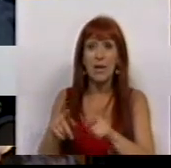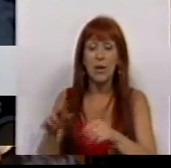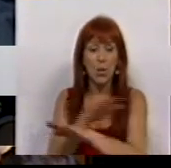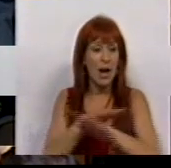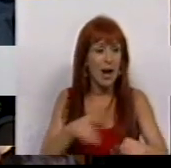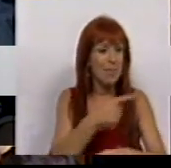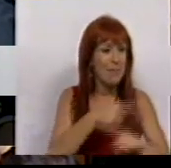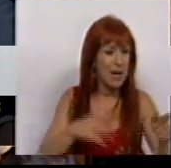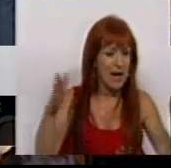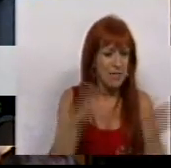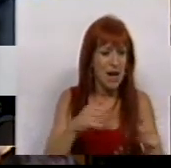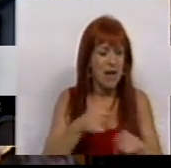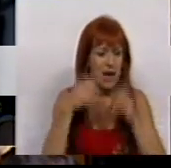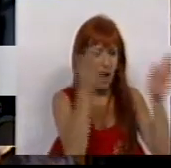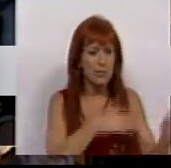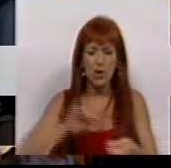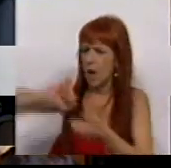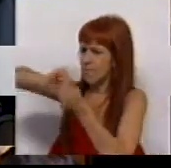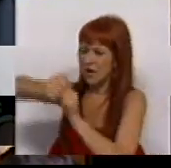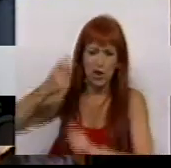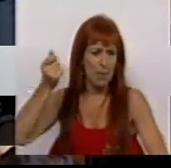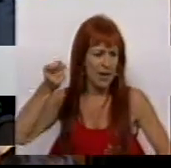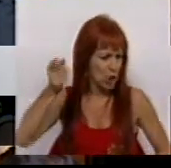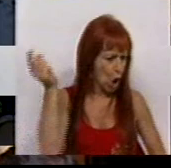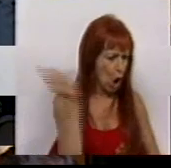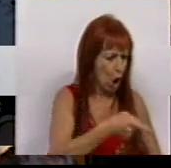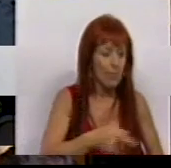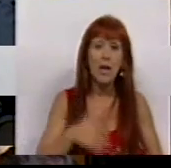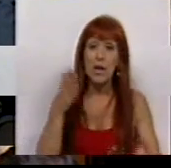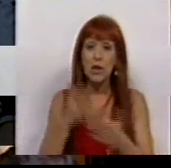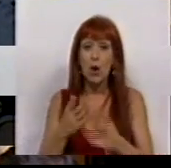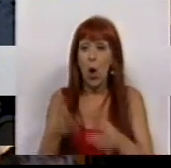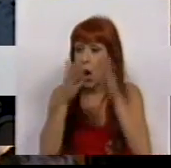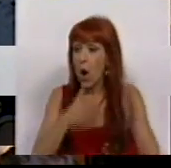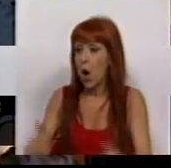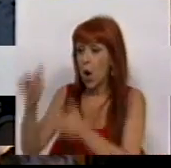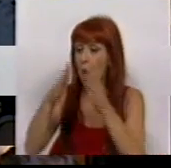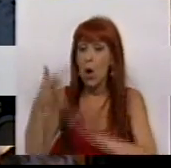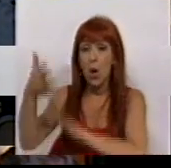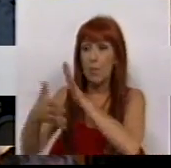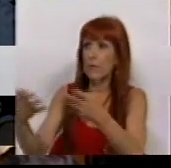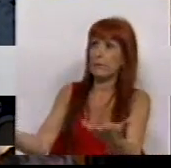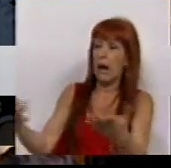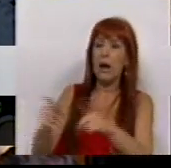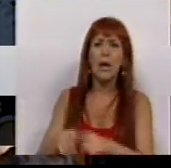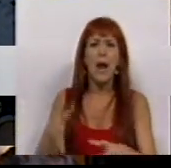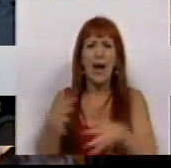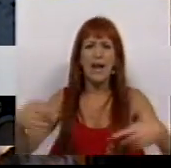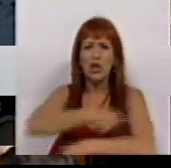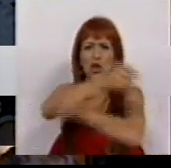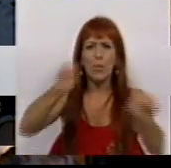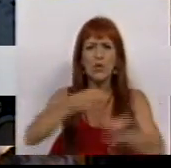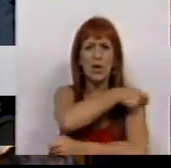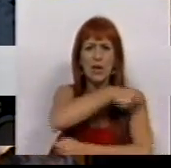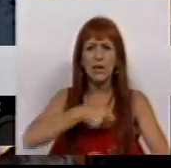pequena e média produção através do esmagamento de preços, deixa apenas espaço para a produção industrial. E a grande distribuição